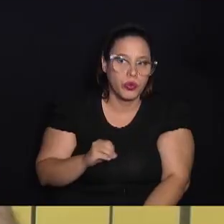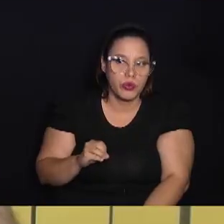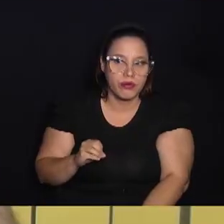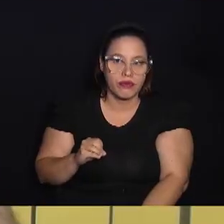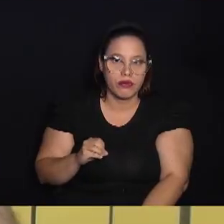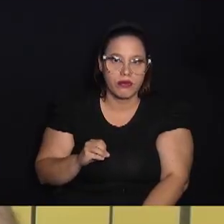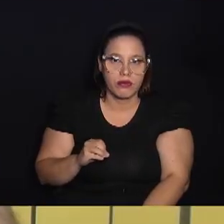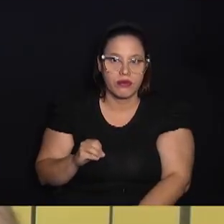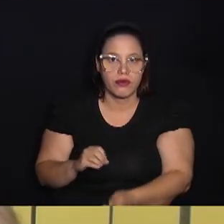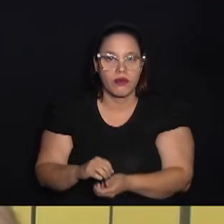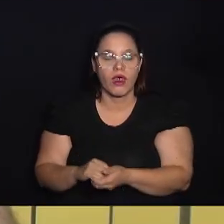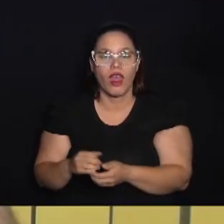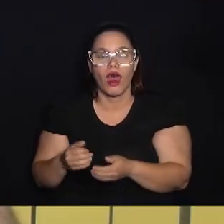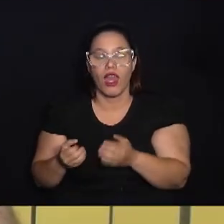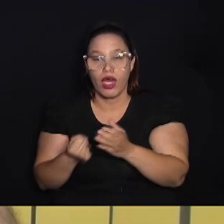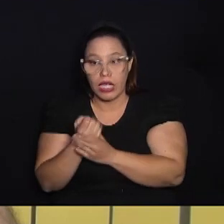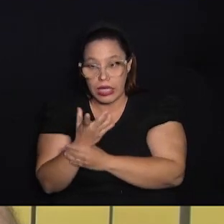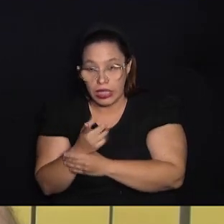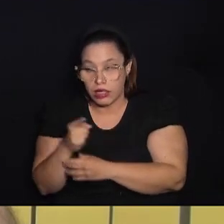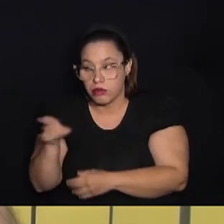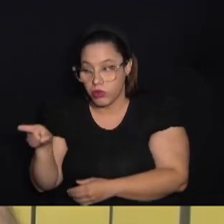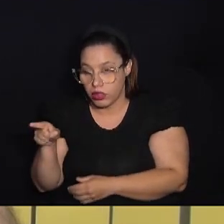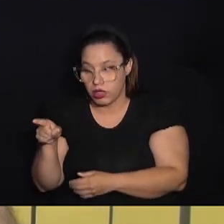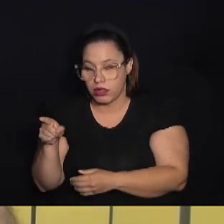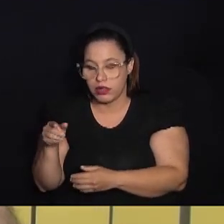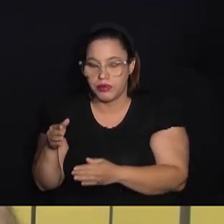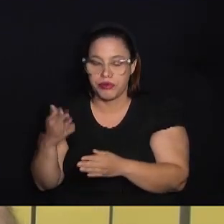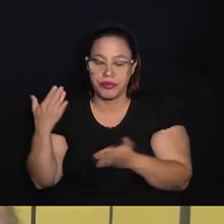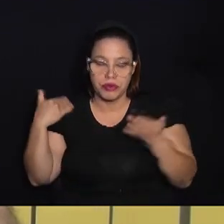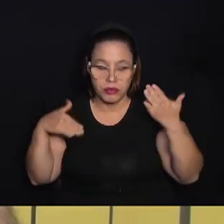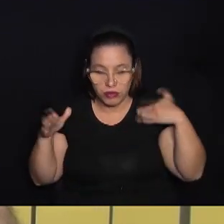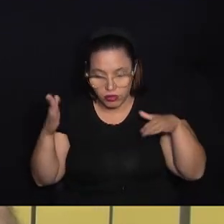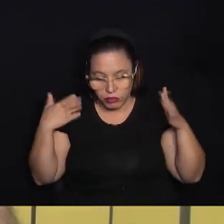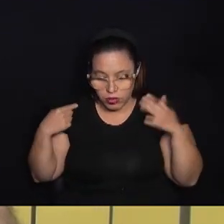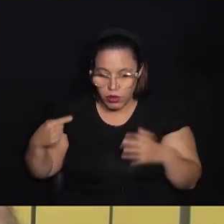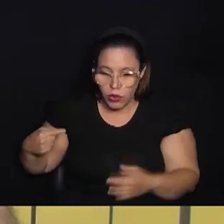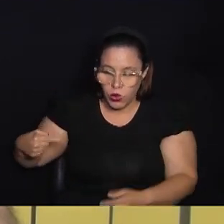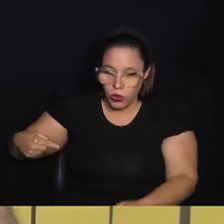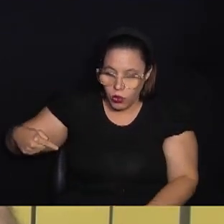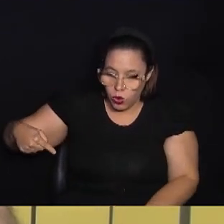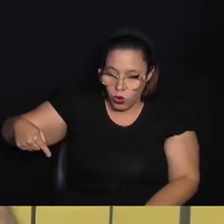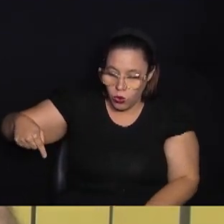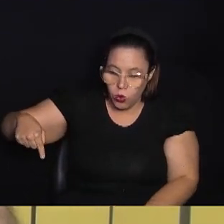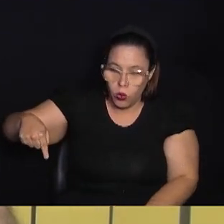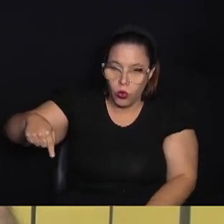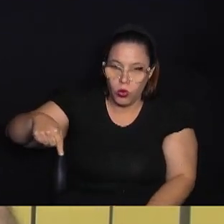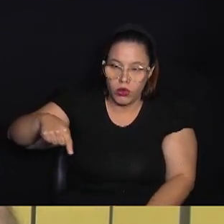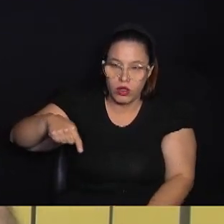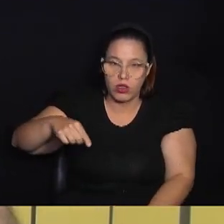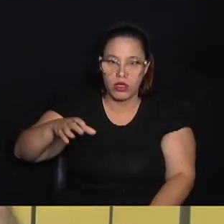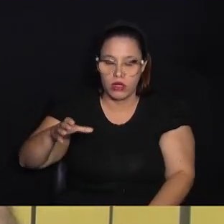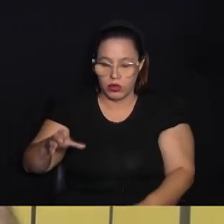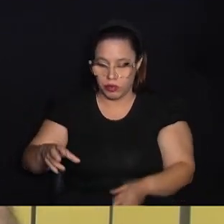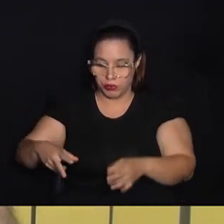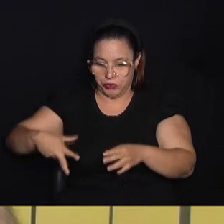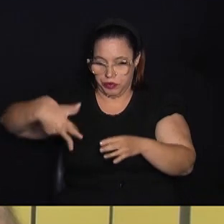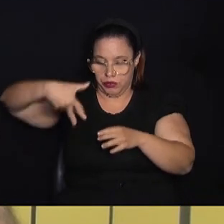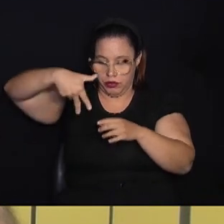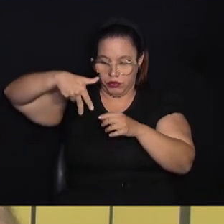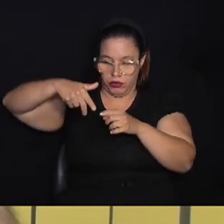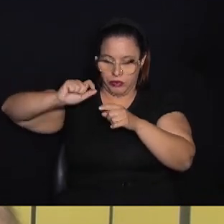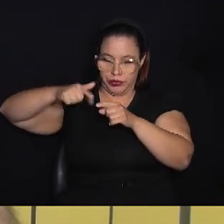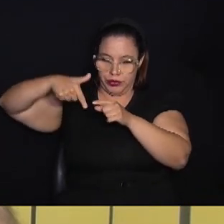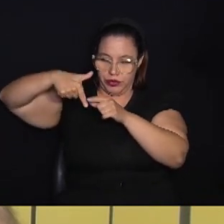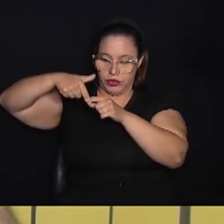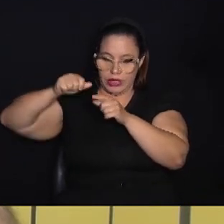mas é fundada por ele e a ideia do passeio é sair de onde foi instalada a forca em Campinas a